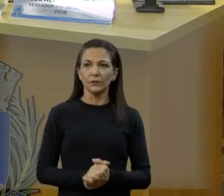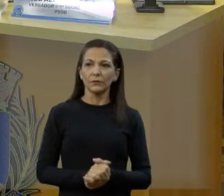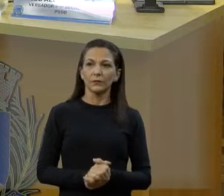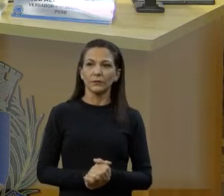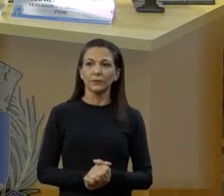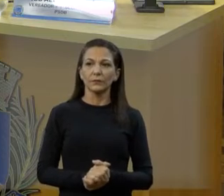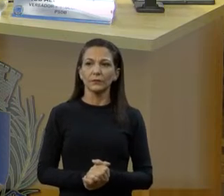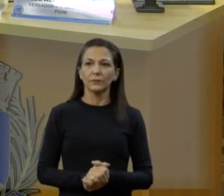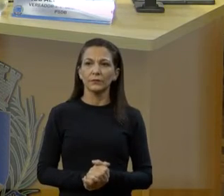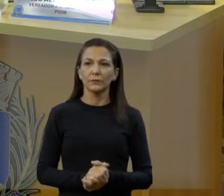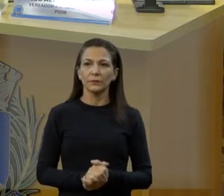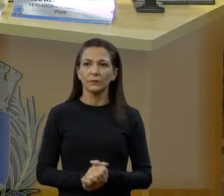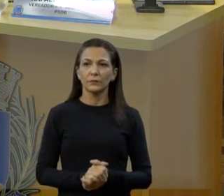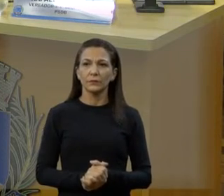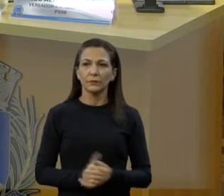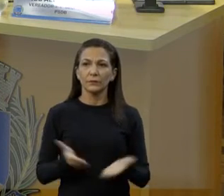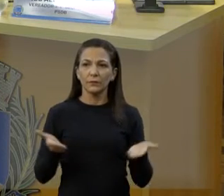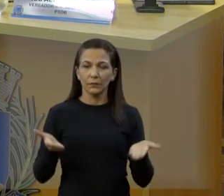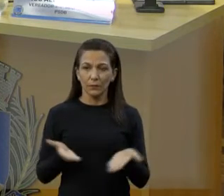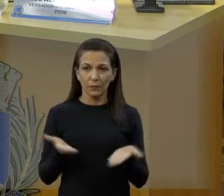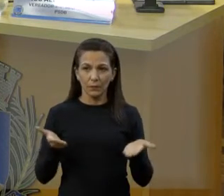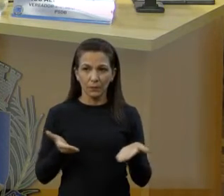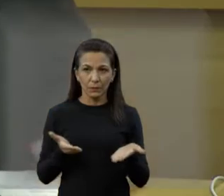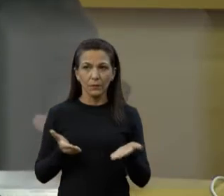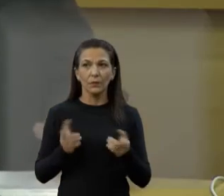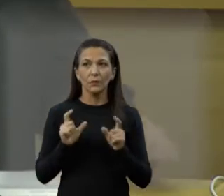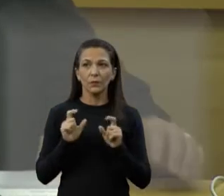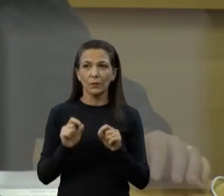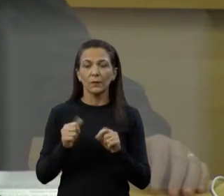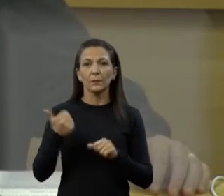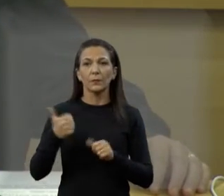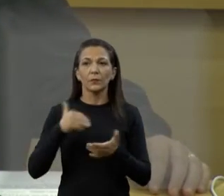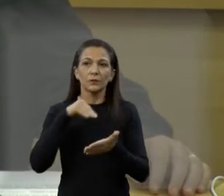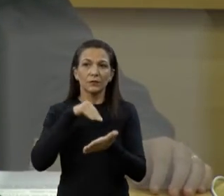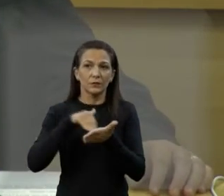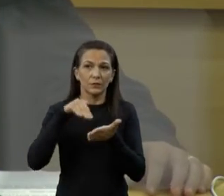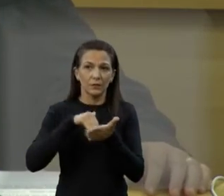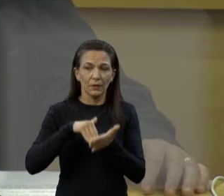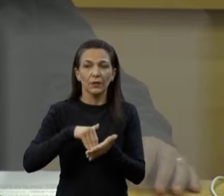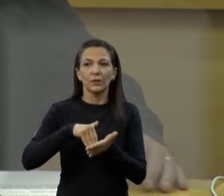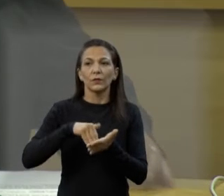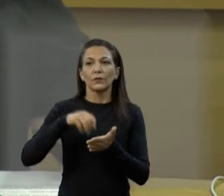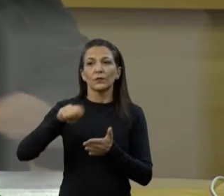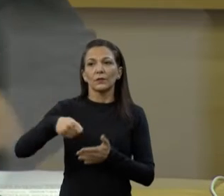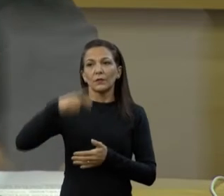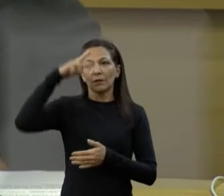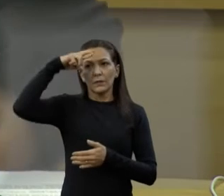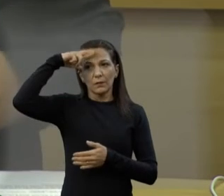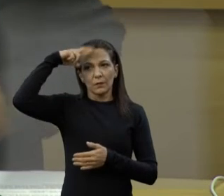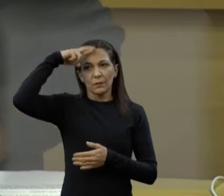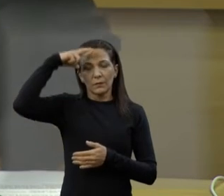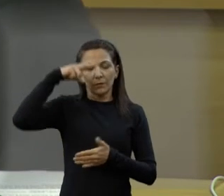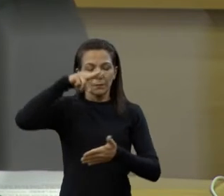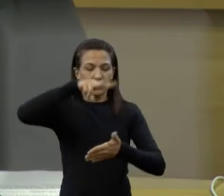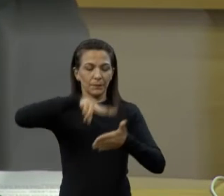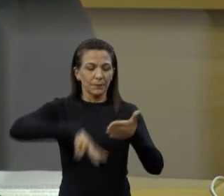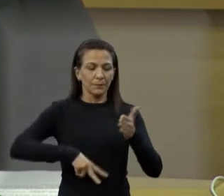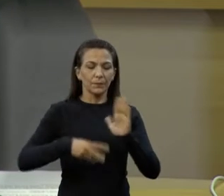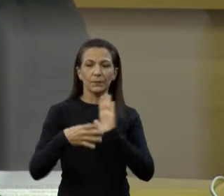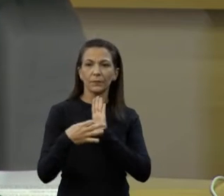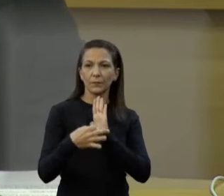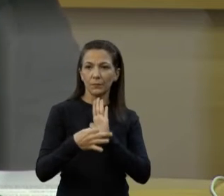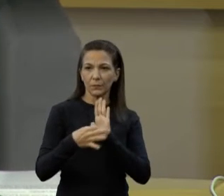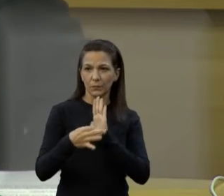e vamos passar para o pequeno expediente solícitos 1º secretário Vereador Rafael de anjo que proceda a leitura das